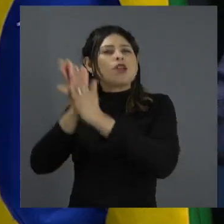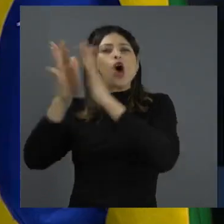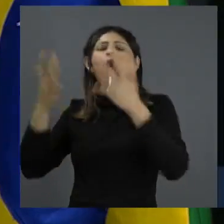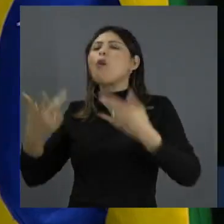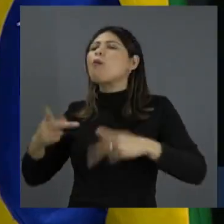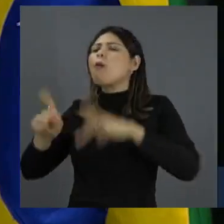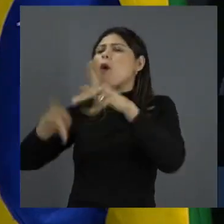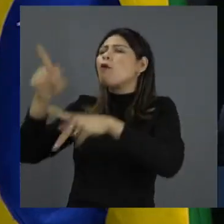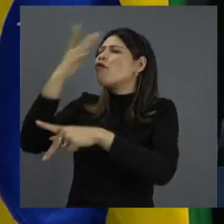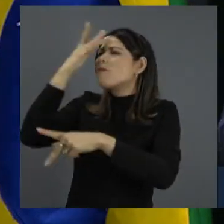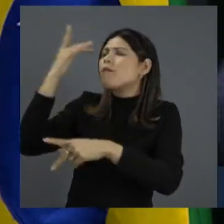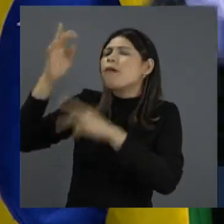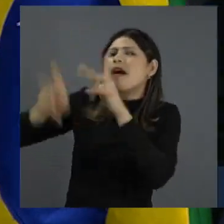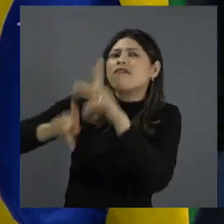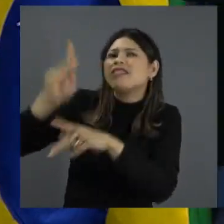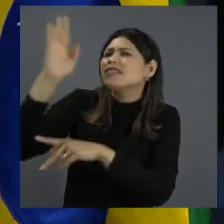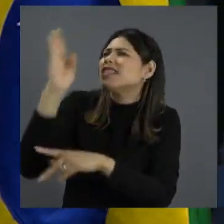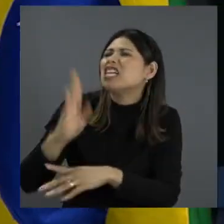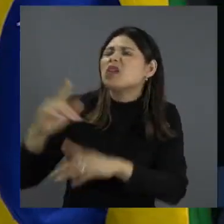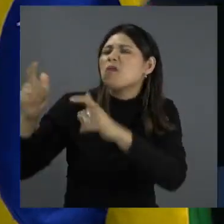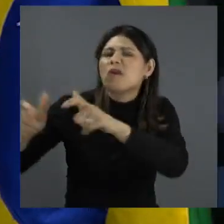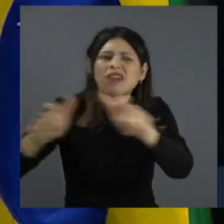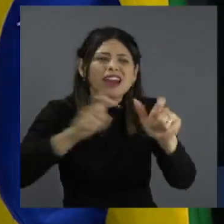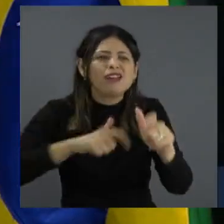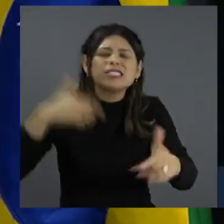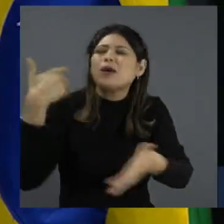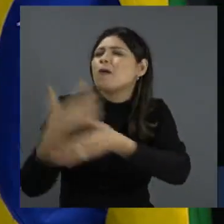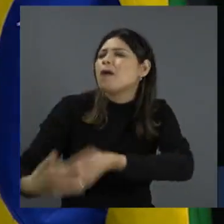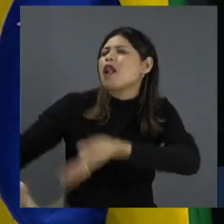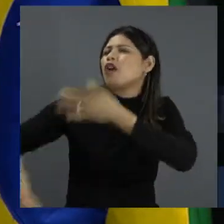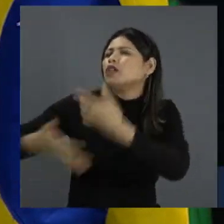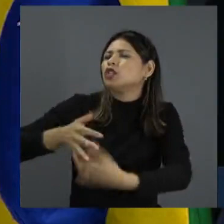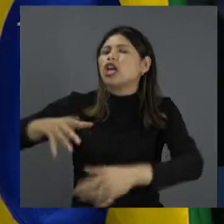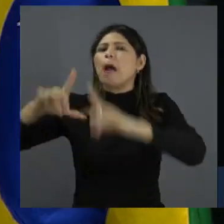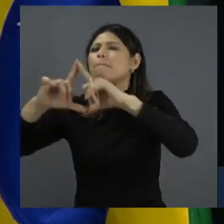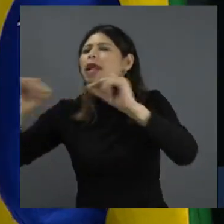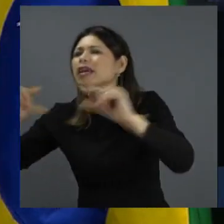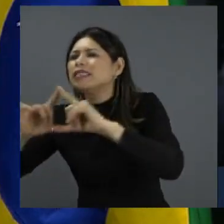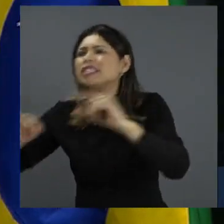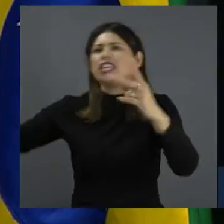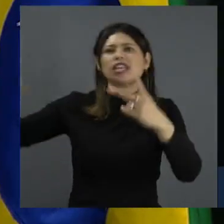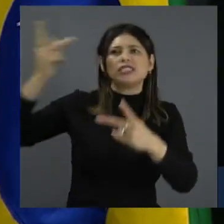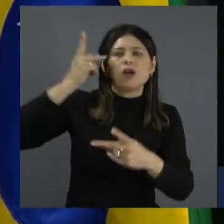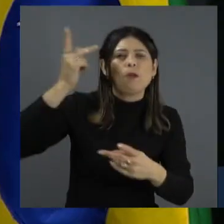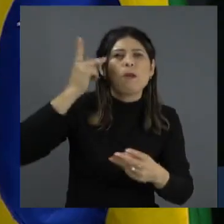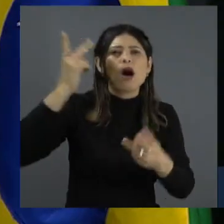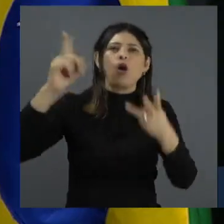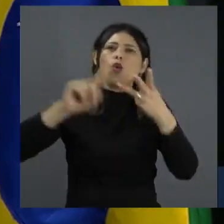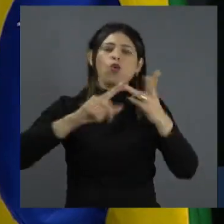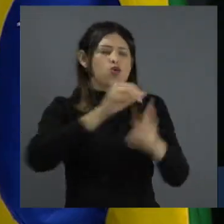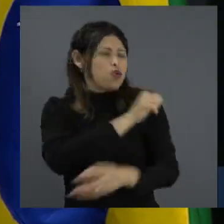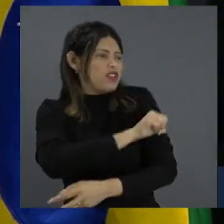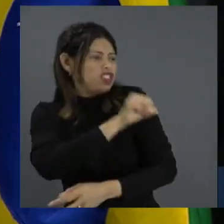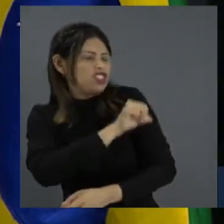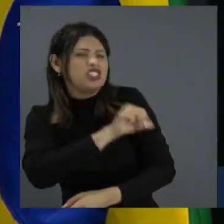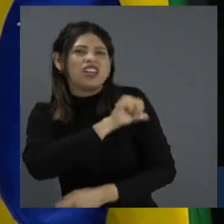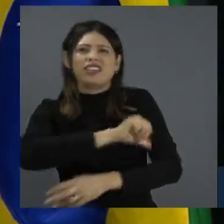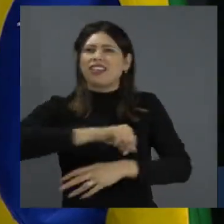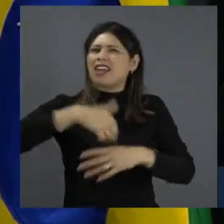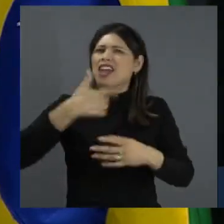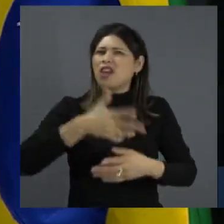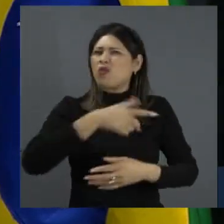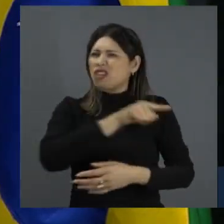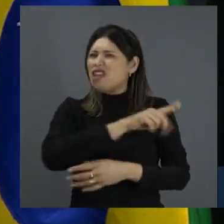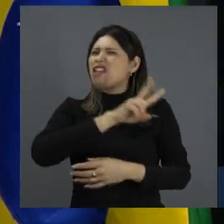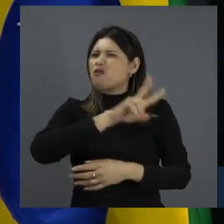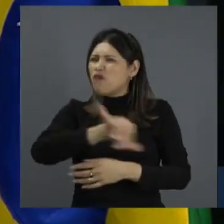anda, seja em Brasília, onde ele mora, em São Paulo, onde ele vai para as manifestações, no Rio de Janeiro, onde ele vai para a rua